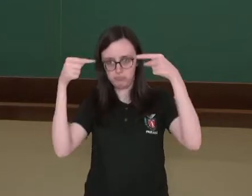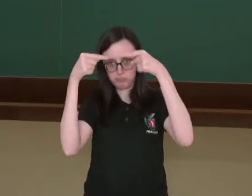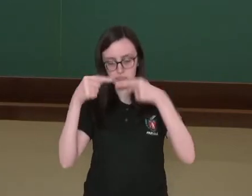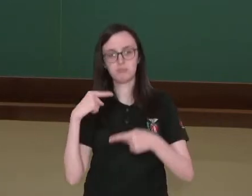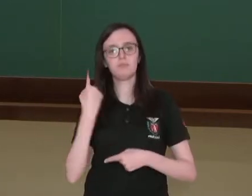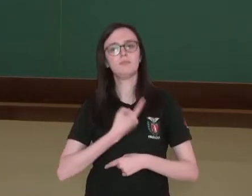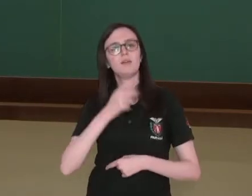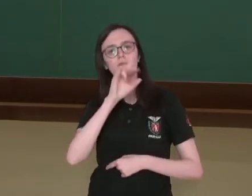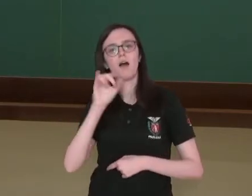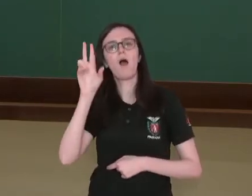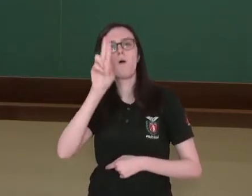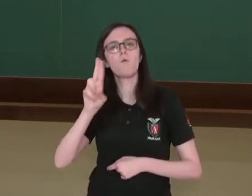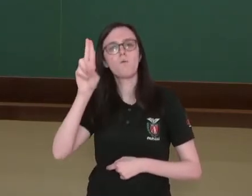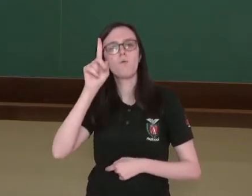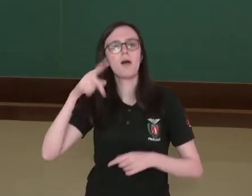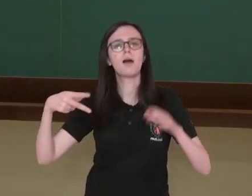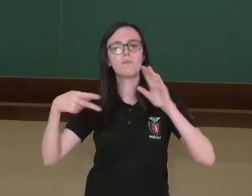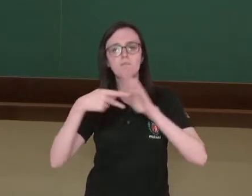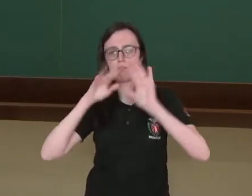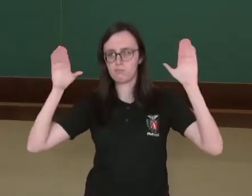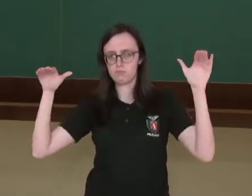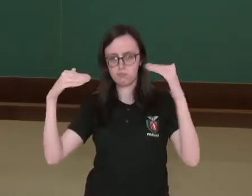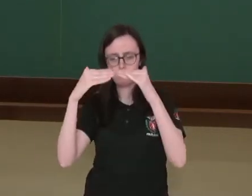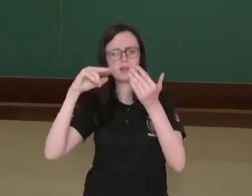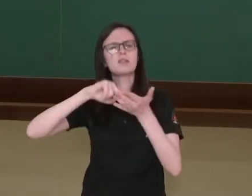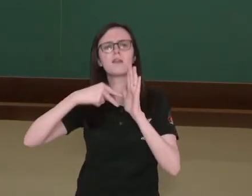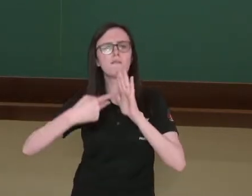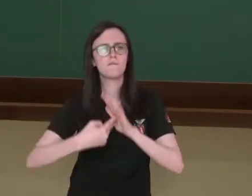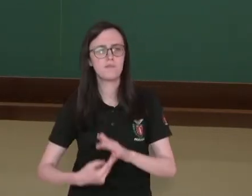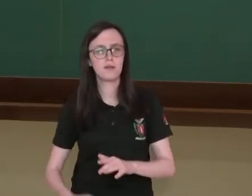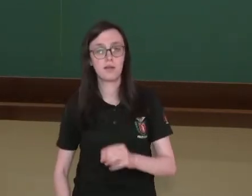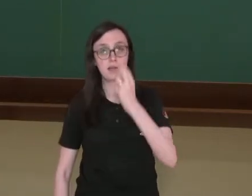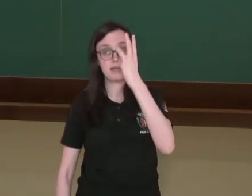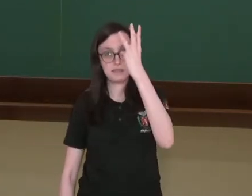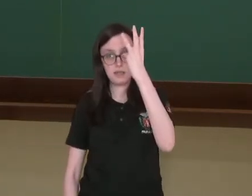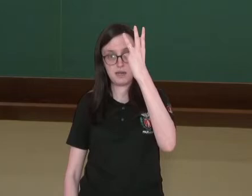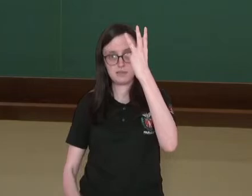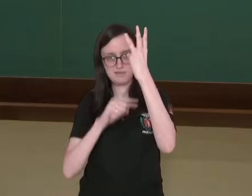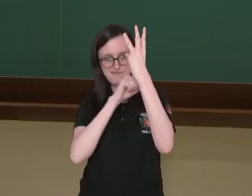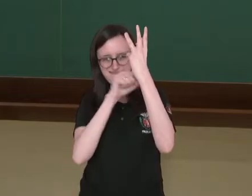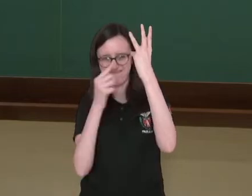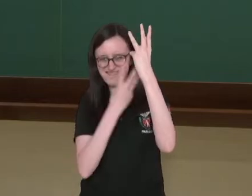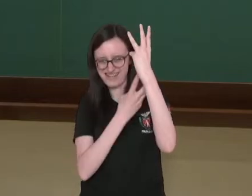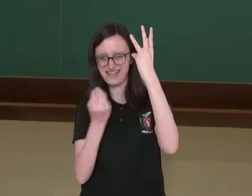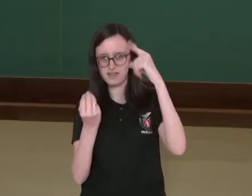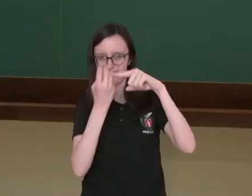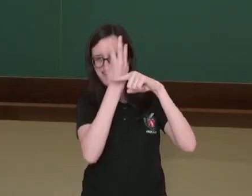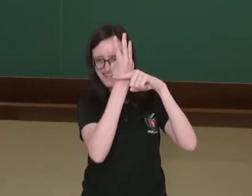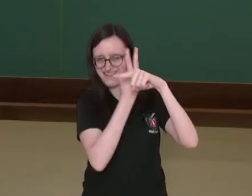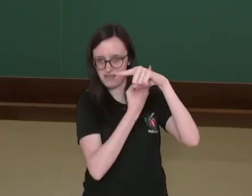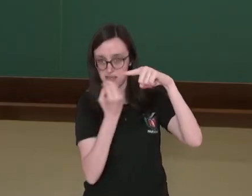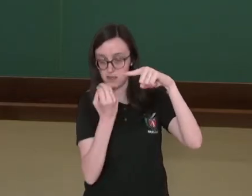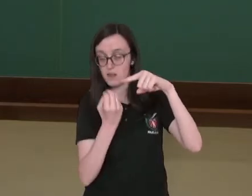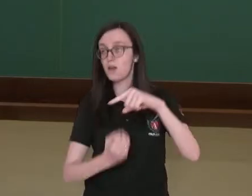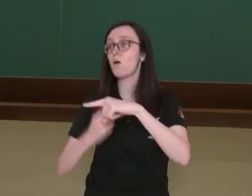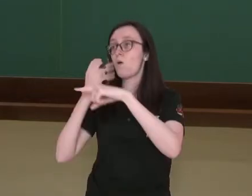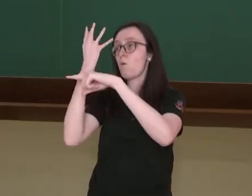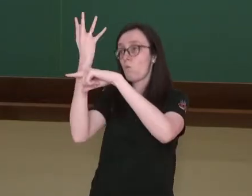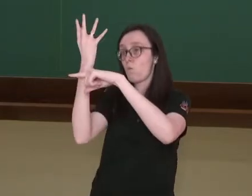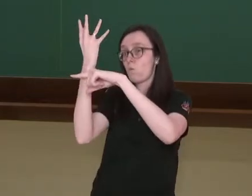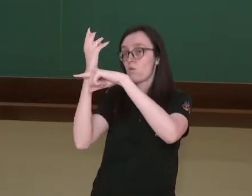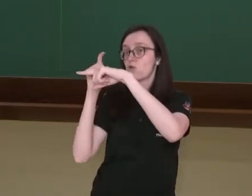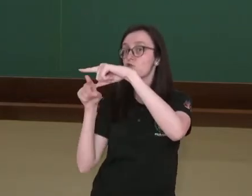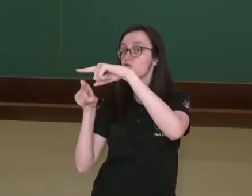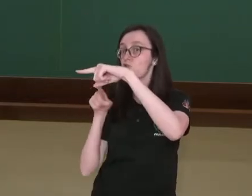gente vai usar o princípio da proporção, ou seja, 3 está para 300, assim como 4 está